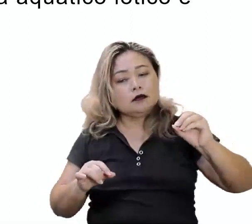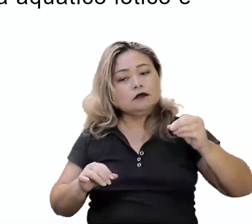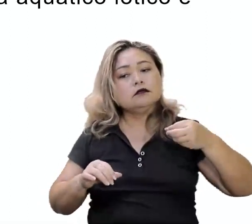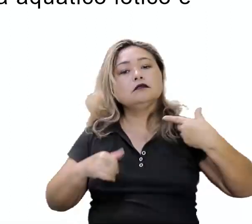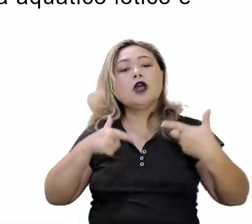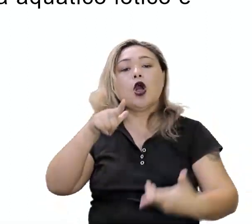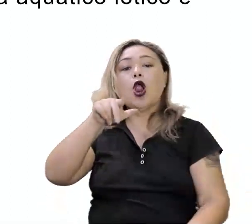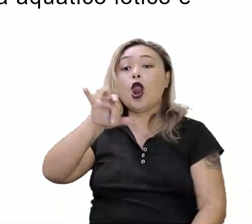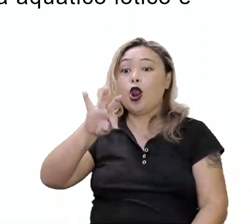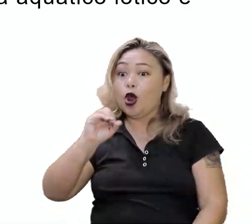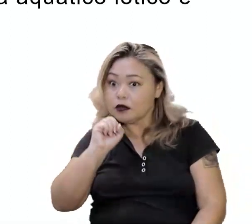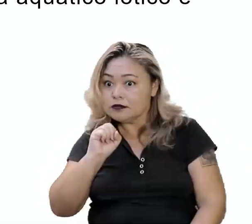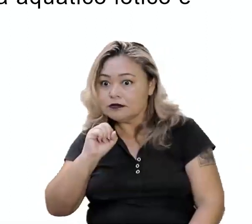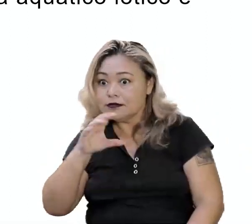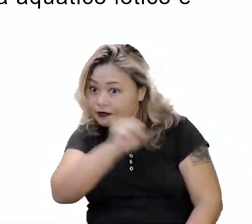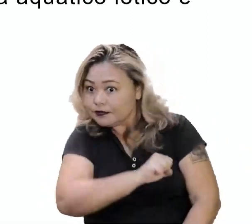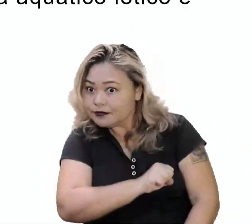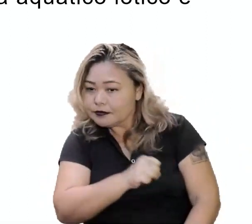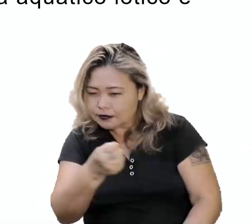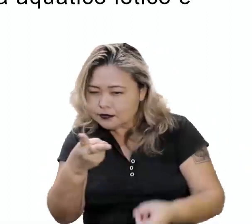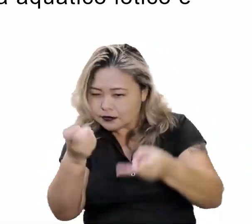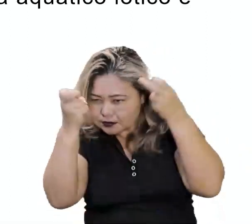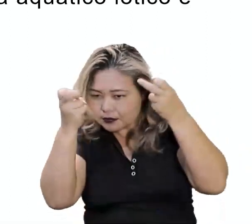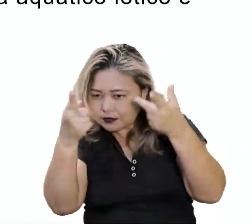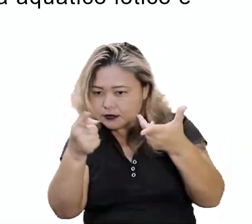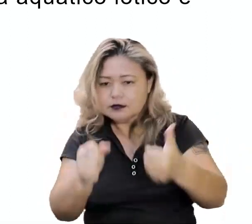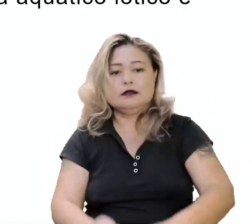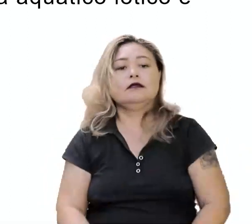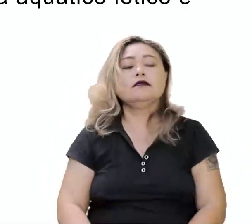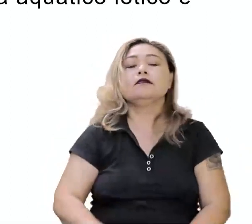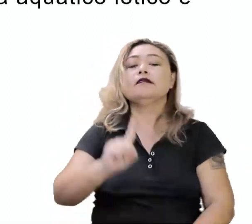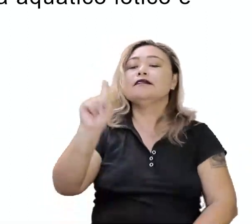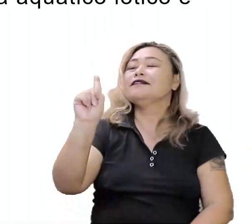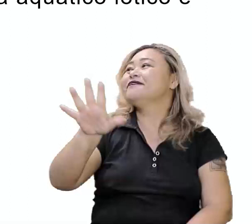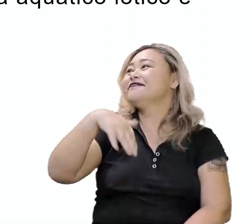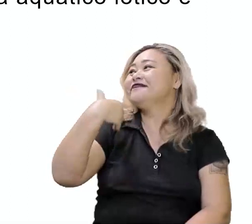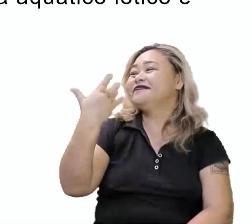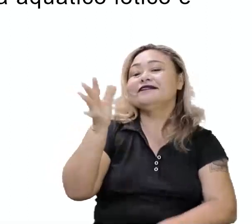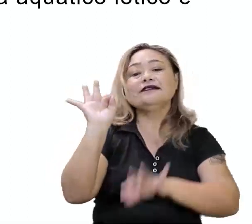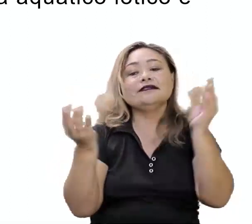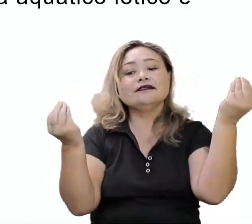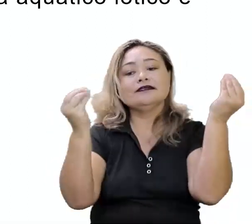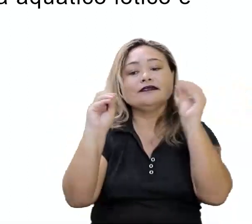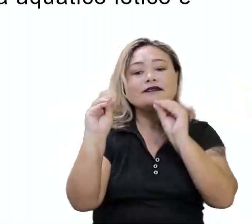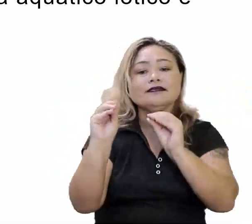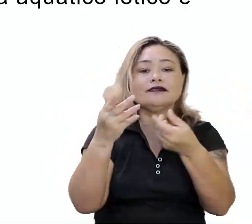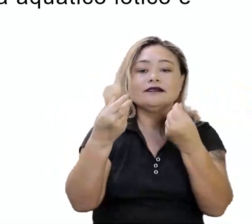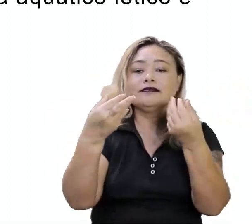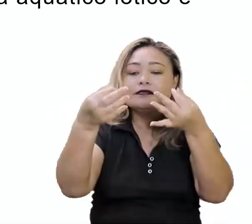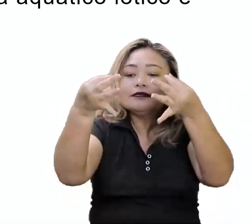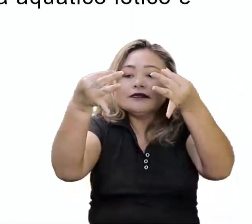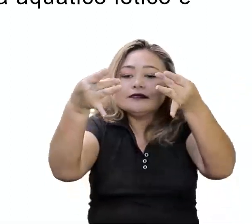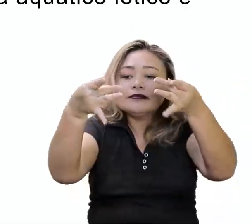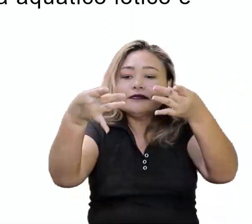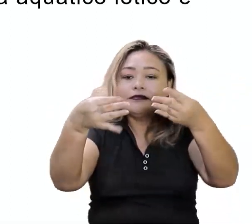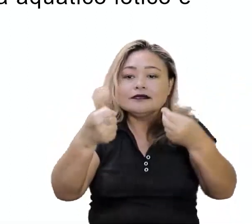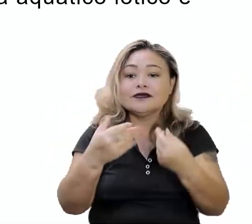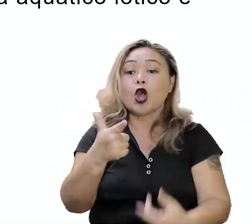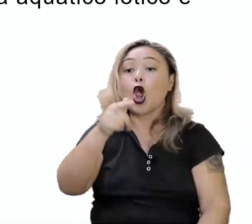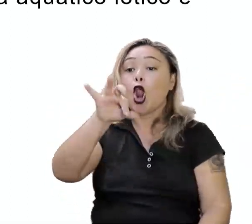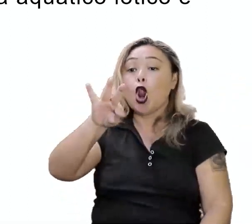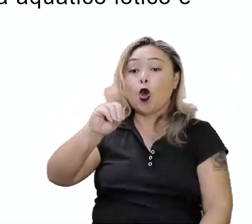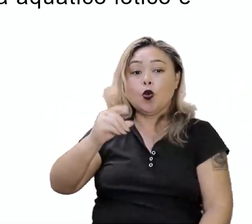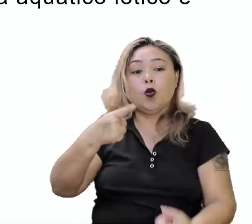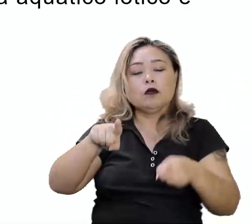lênticos e os óticos. Pegou? Eu acho que sim. Descreva o ecossistema aquático